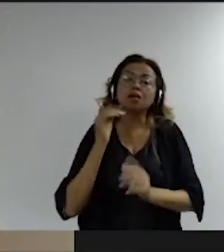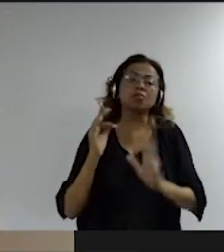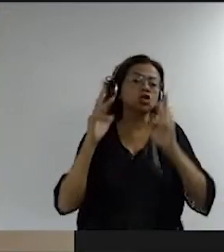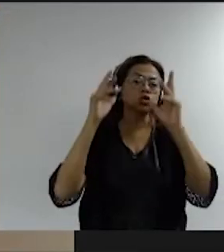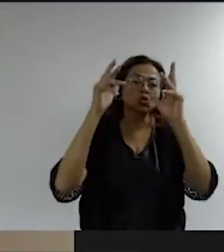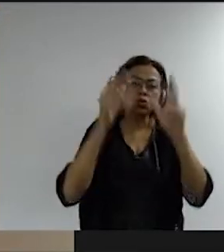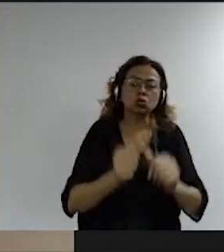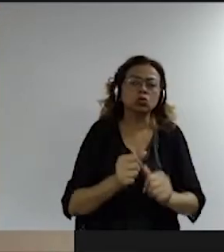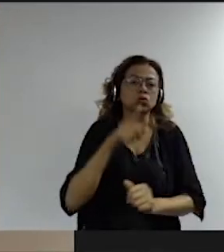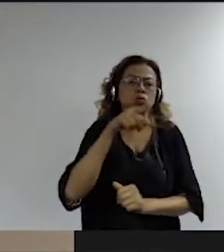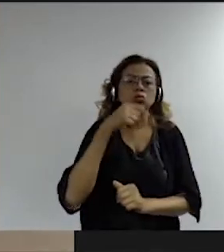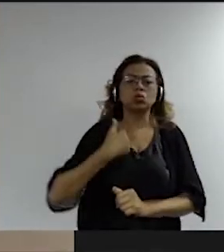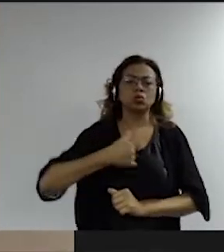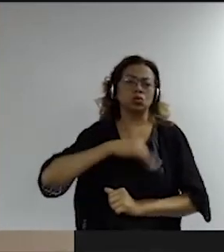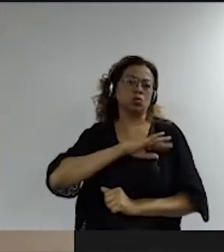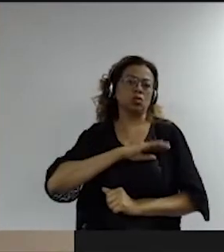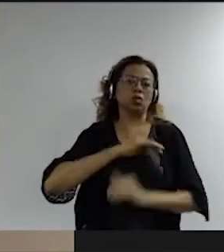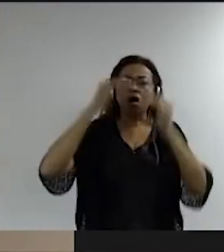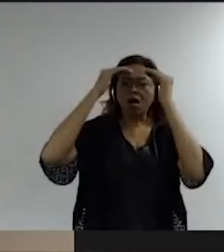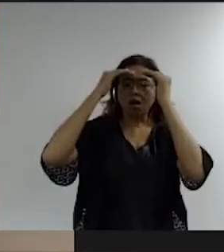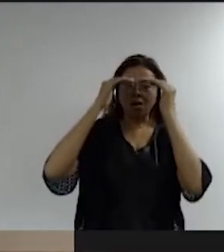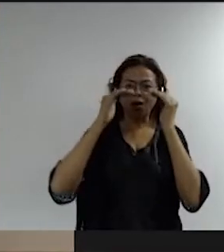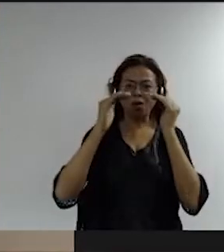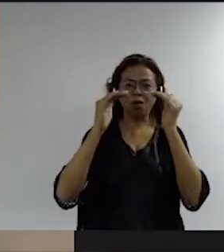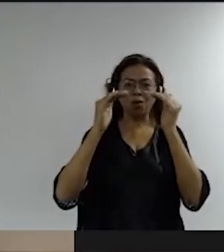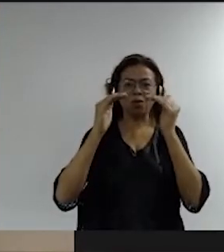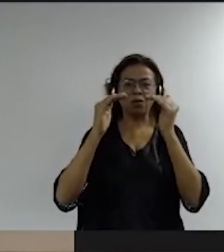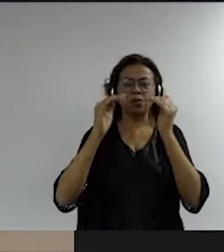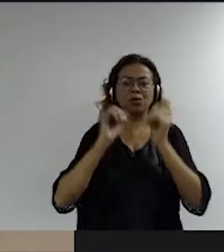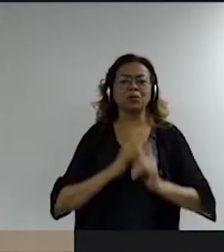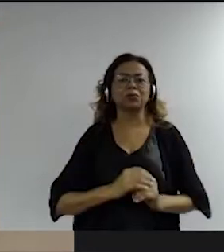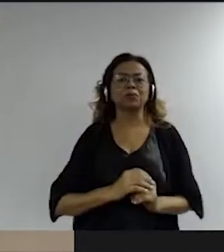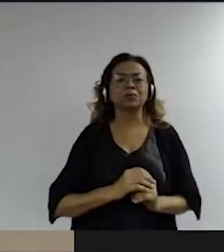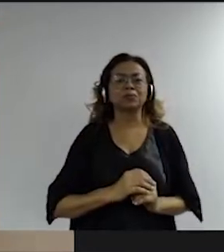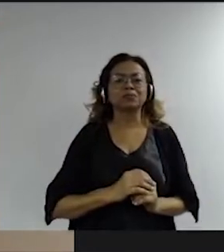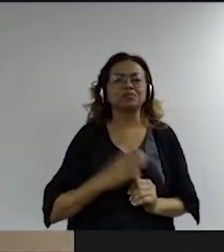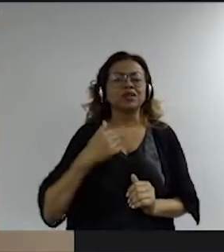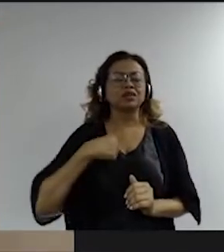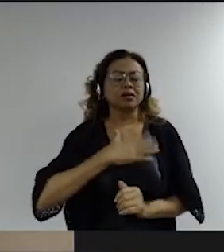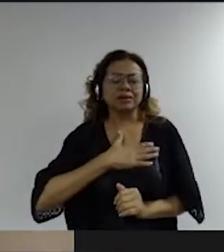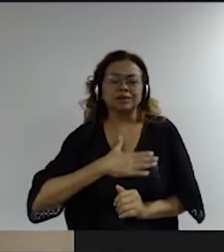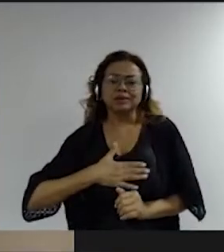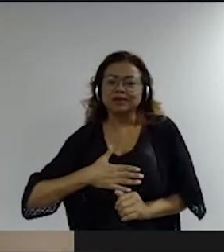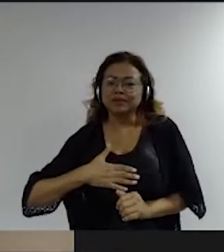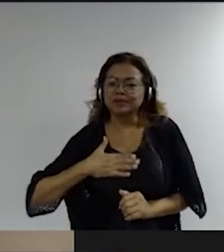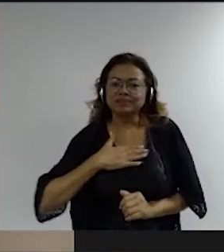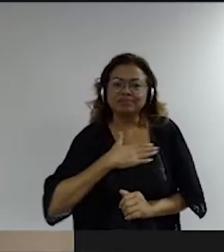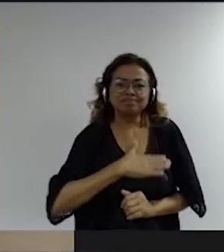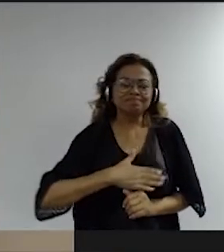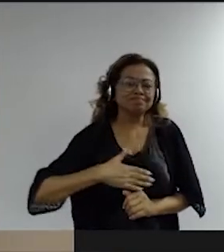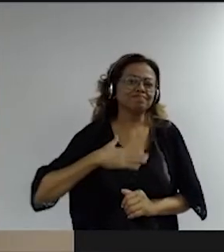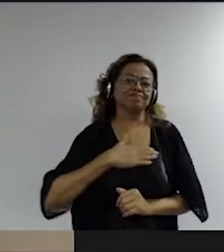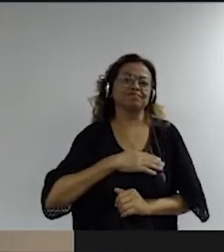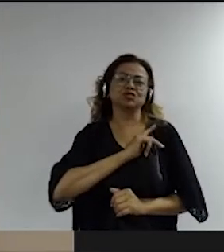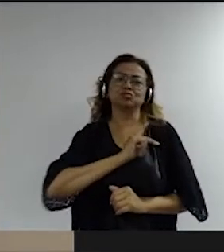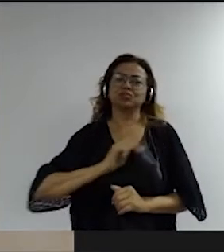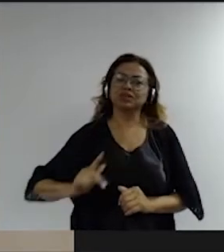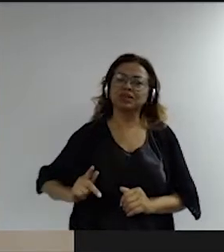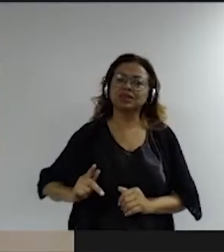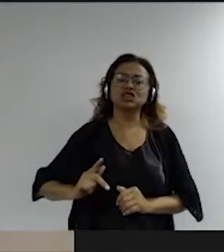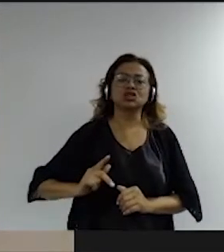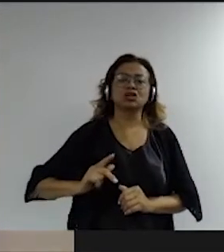todos da enorme honra, da enorme satisfação que é presidir a Ordem